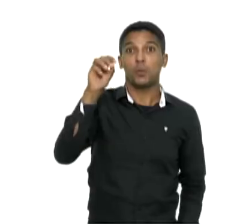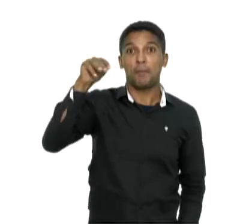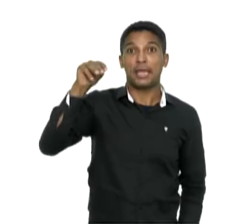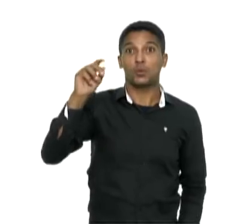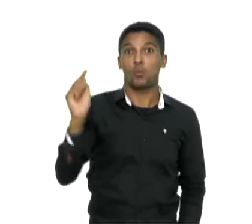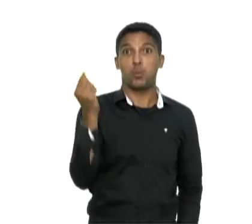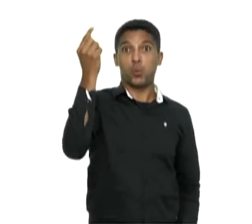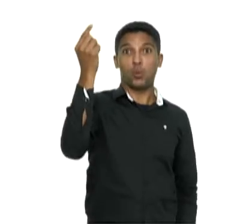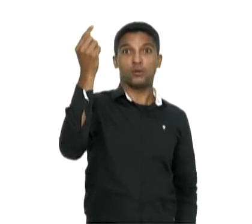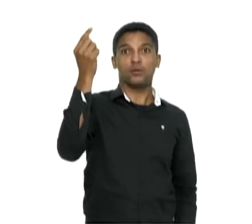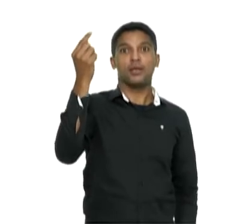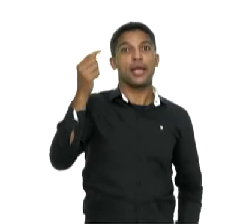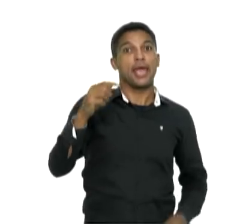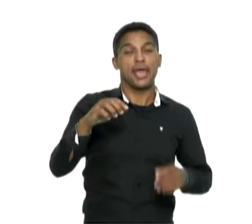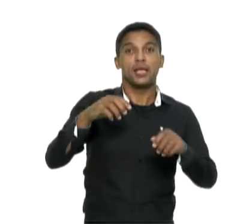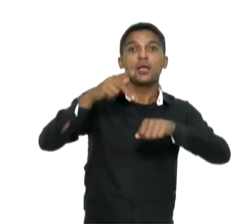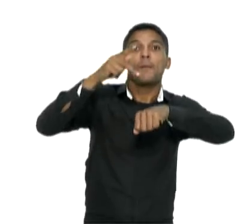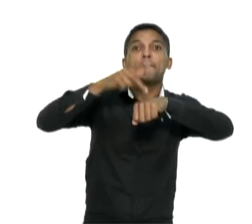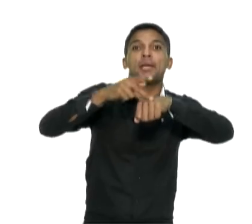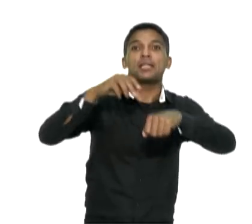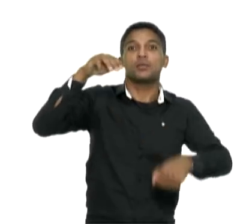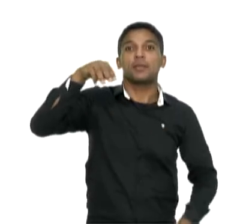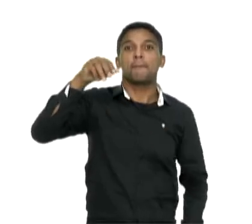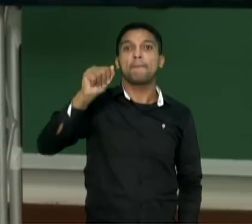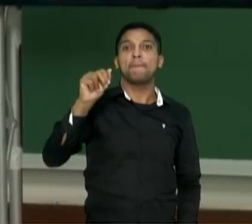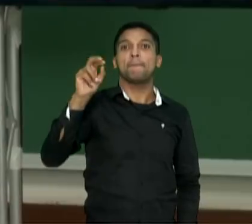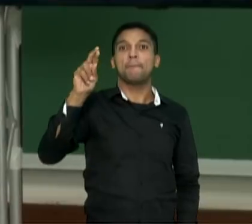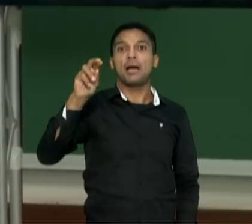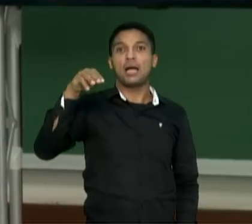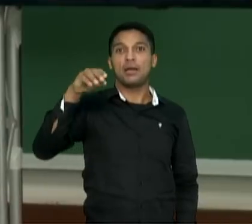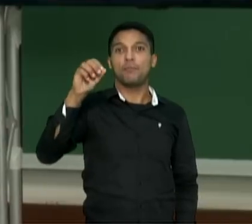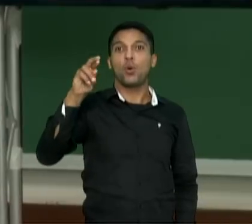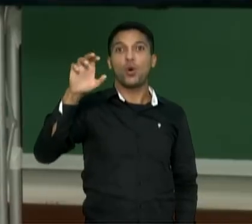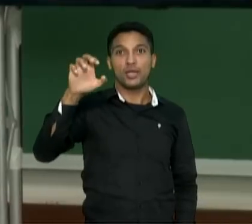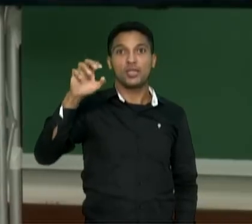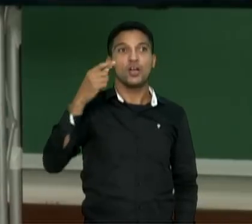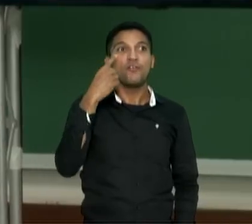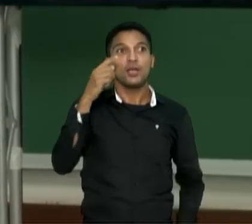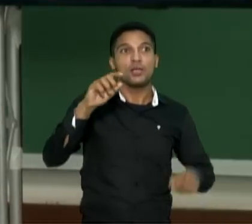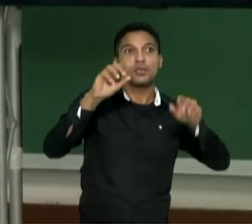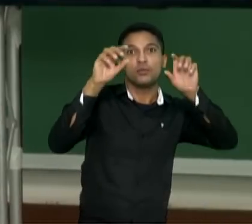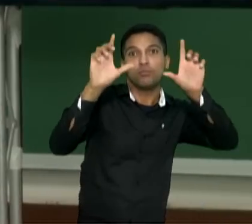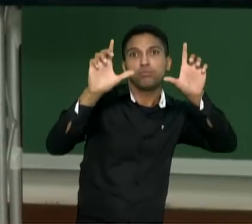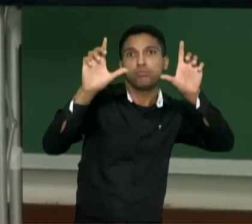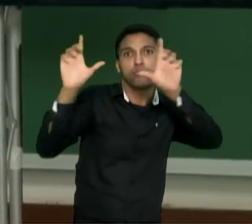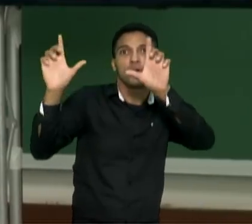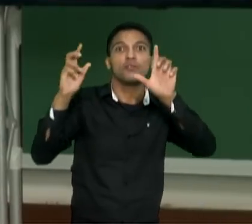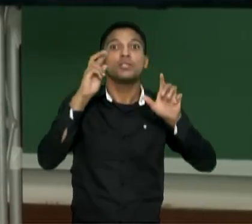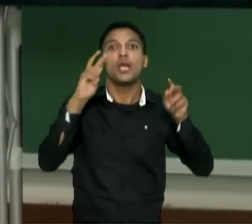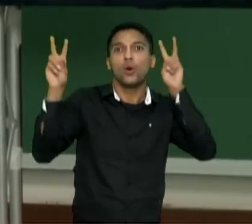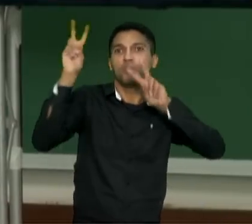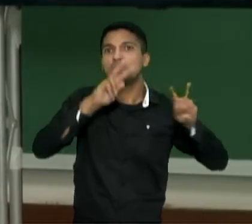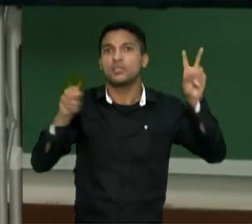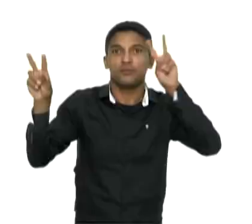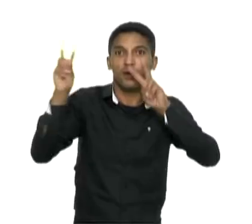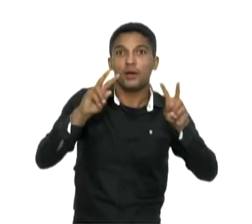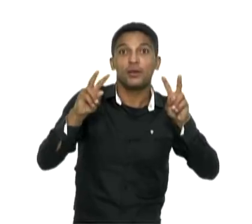ela é esculpida em mármore, então vou deixar um tempinho para vocês observarem, já eu retorno com a descrição e com as